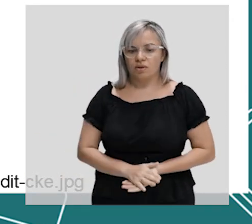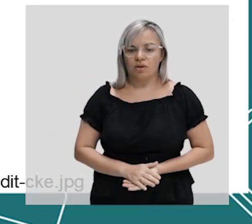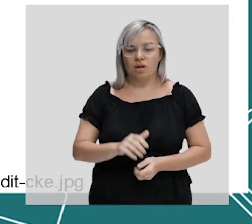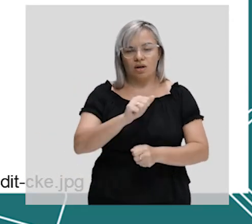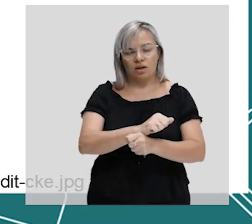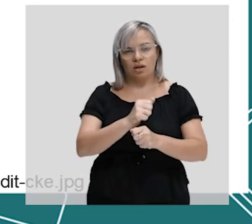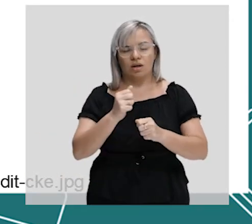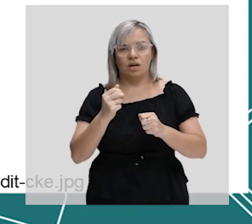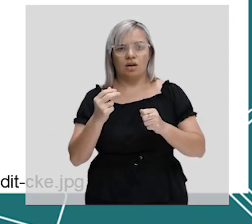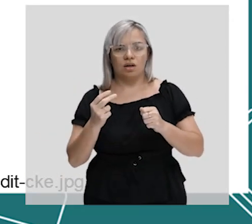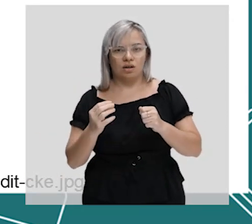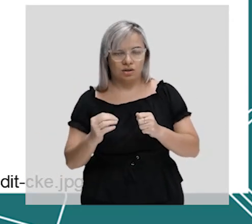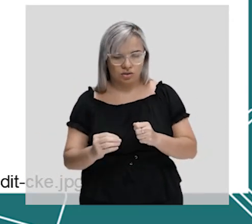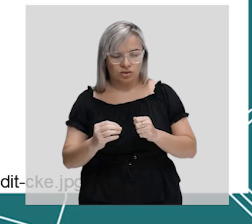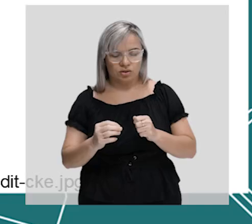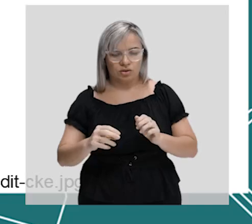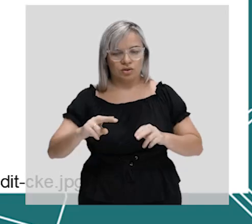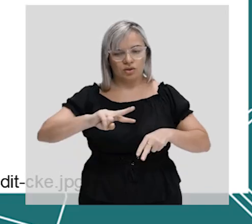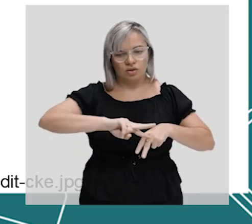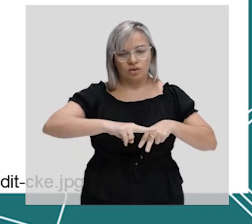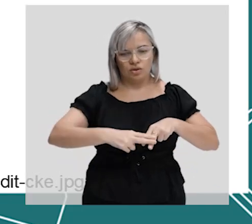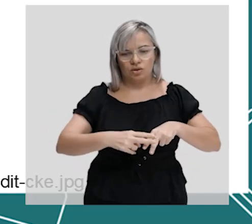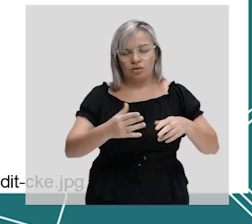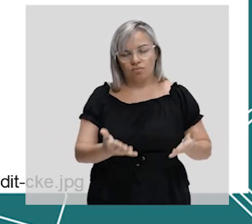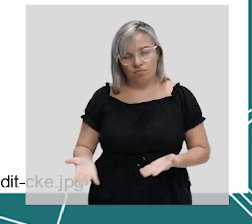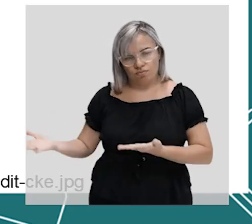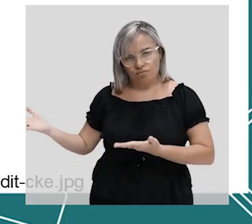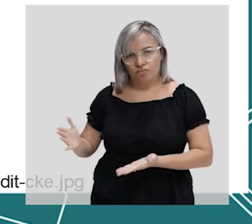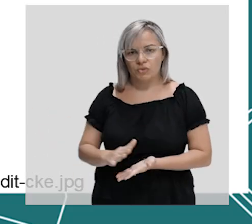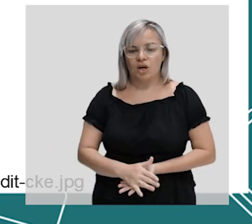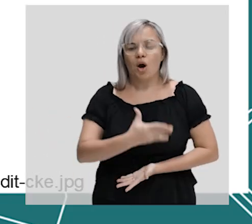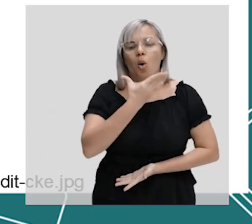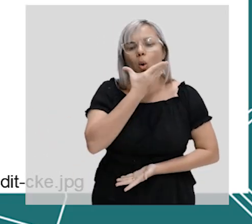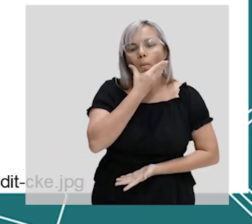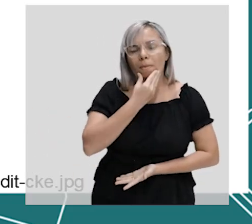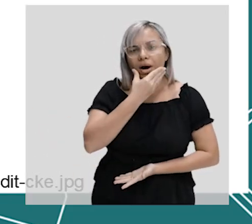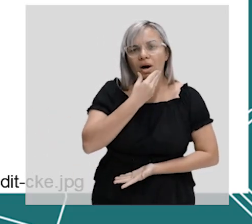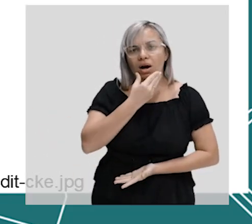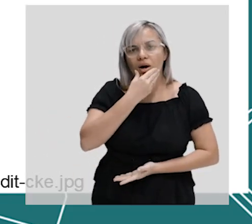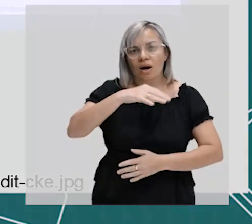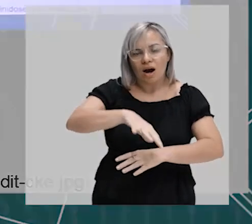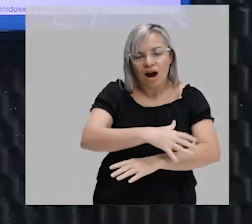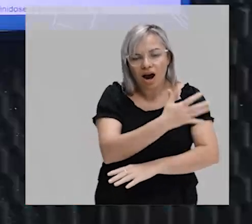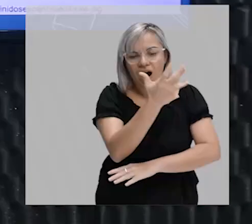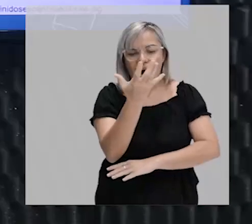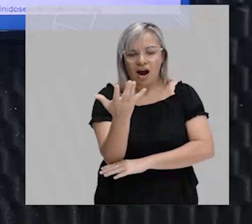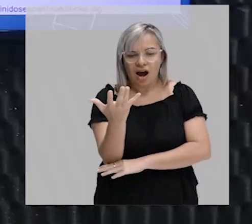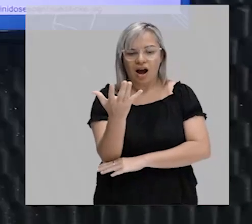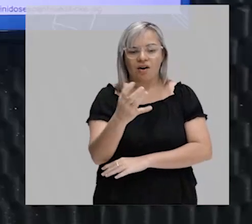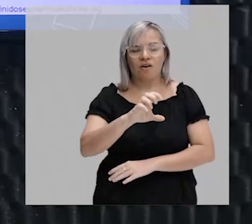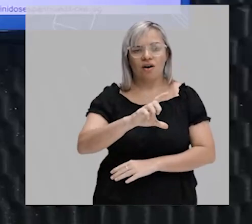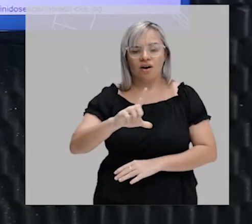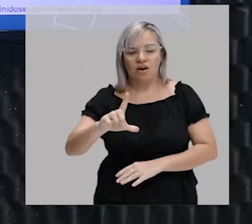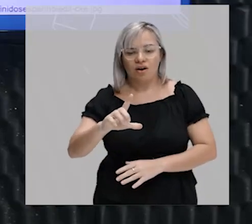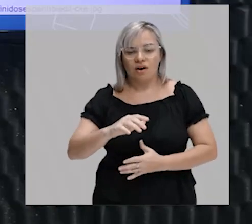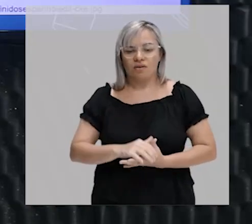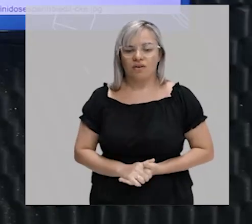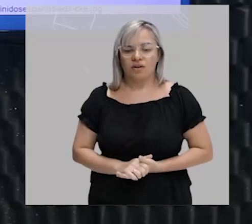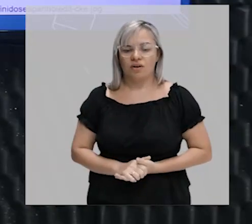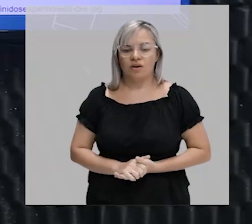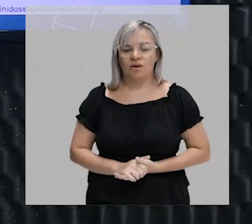gênero masculino, el árbol, tá, que é a árvore, el avião, que é